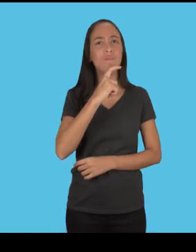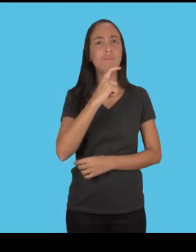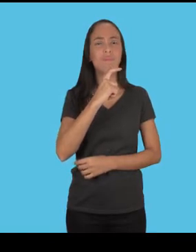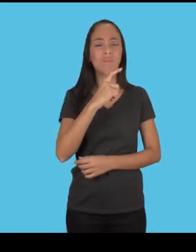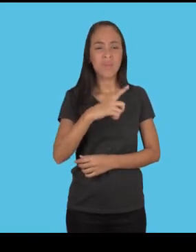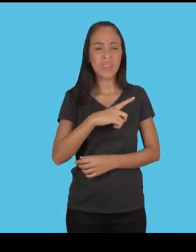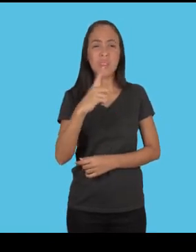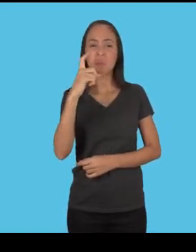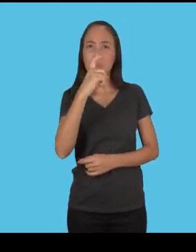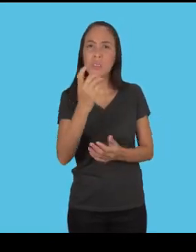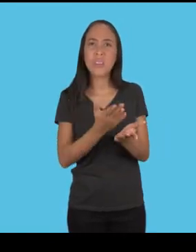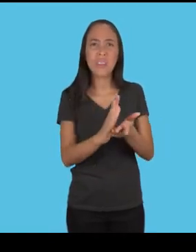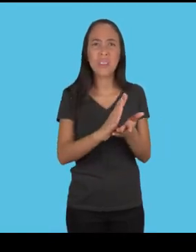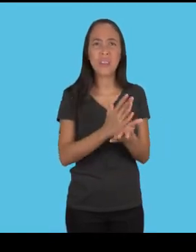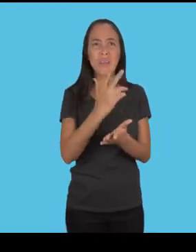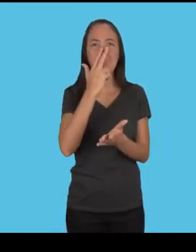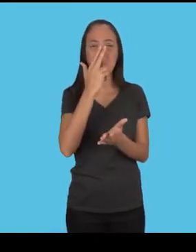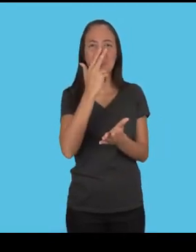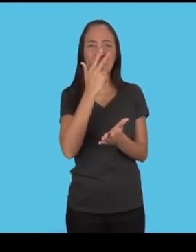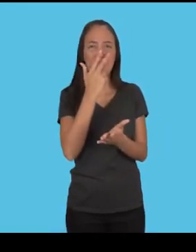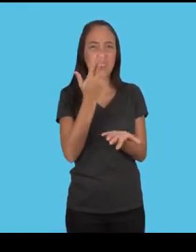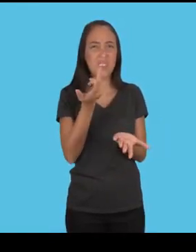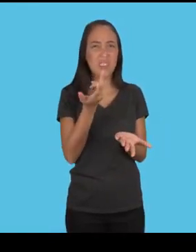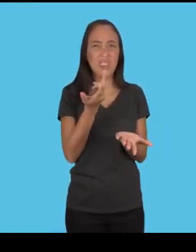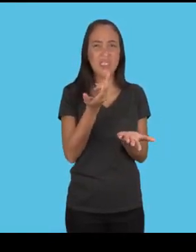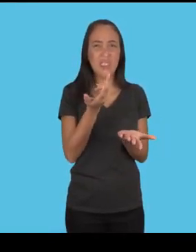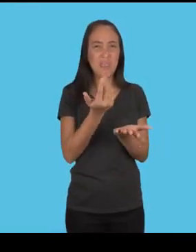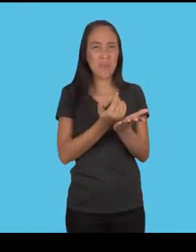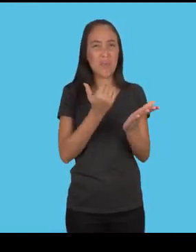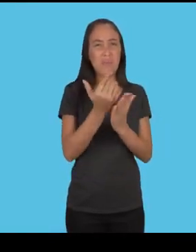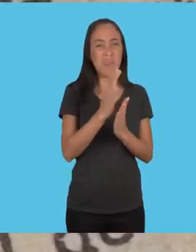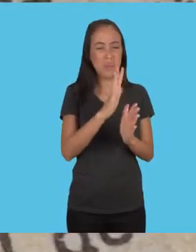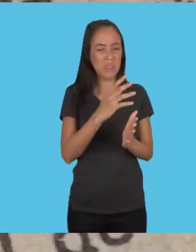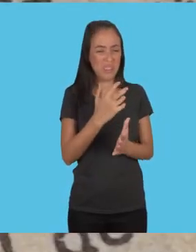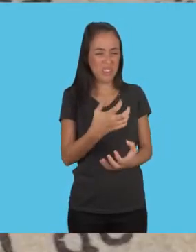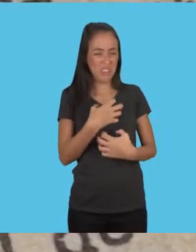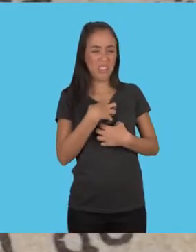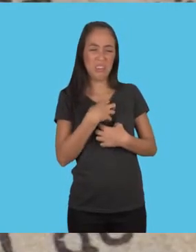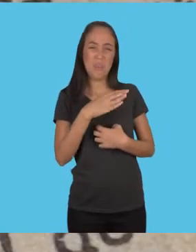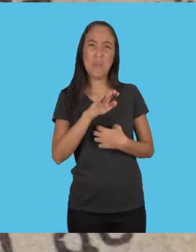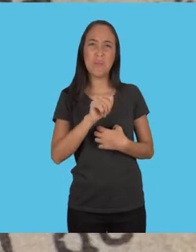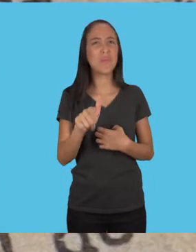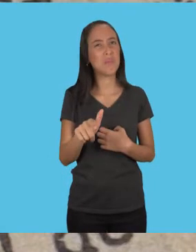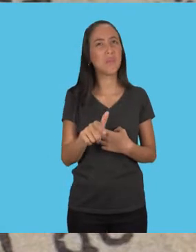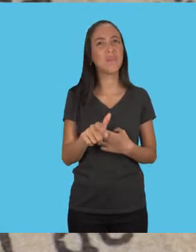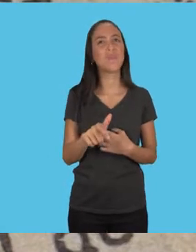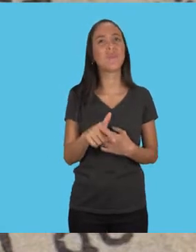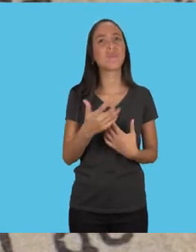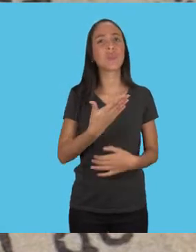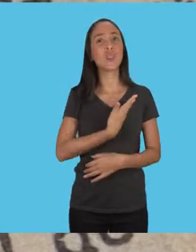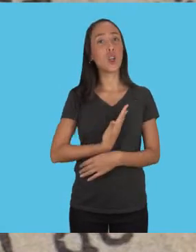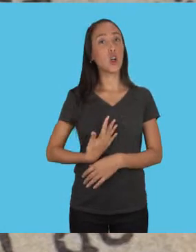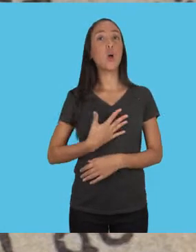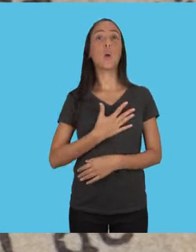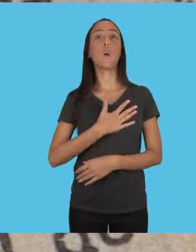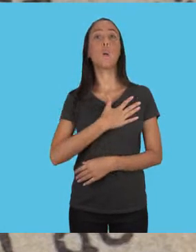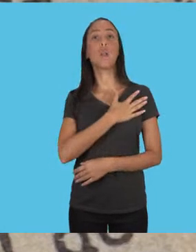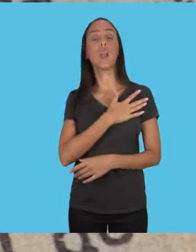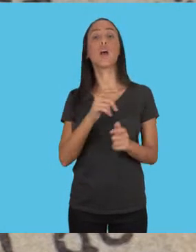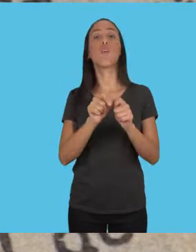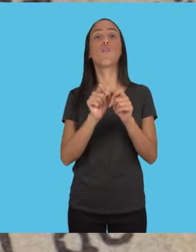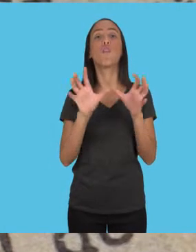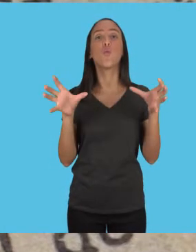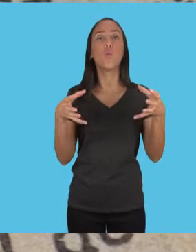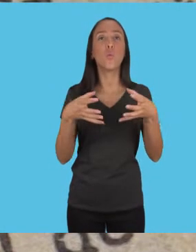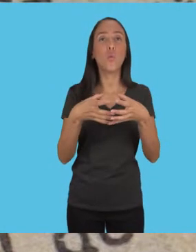até pitorescas, mas a maior parte desagradável. O governo militar criou uma comissão geral de investigações com